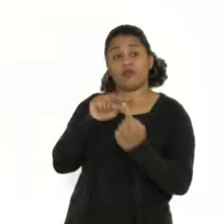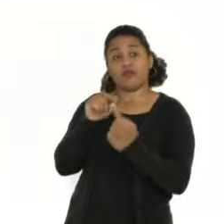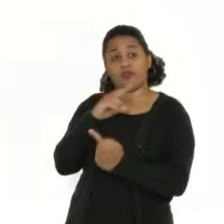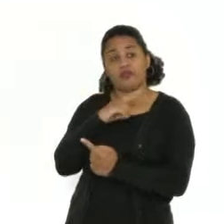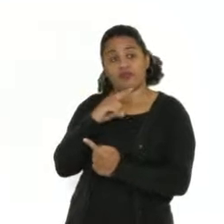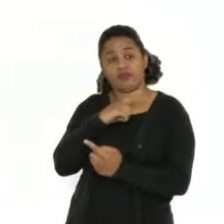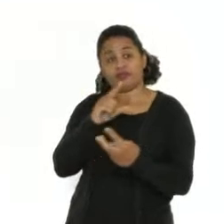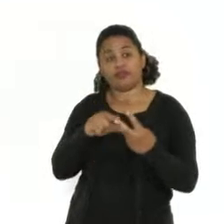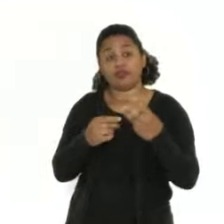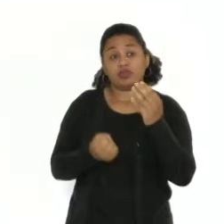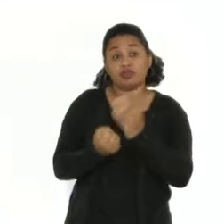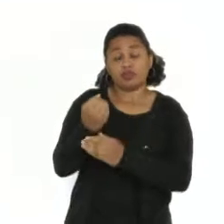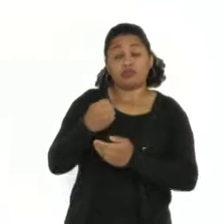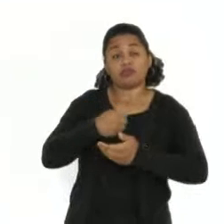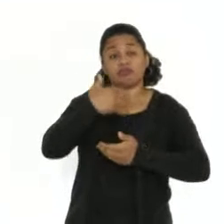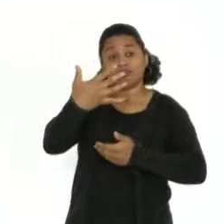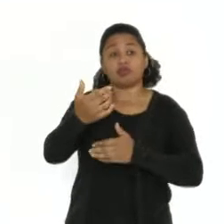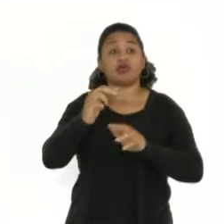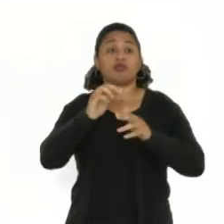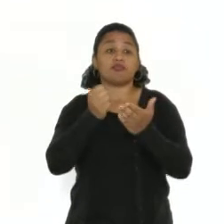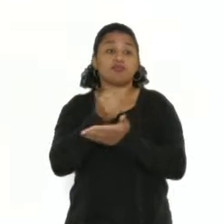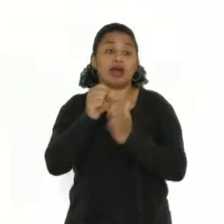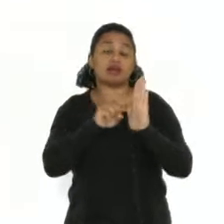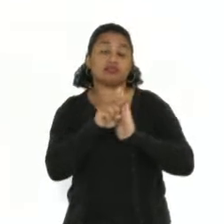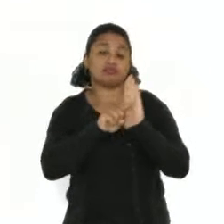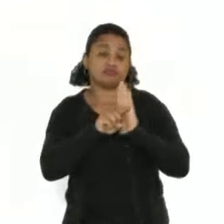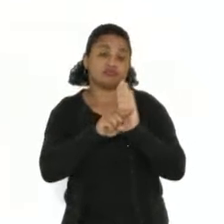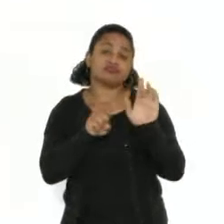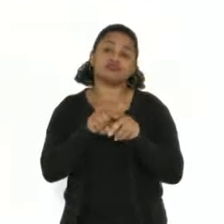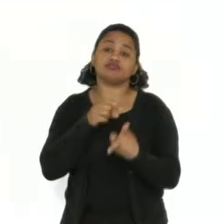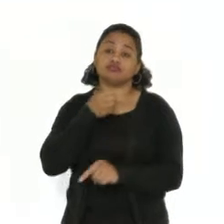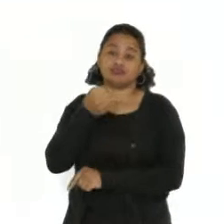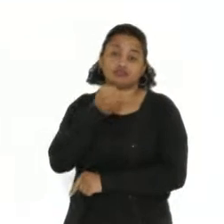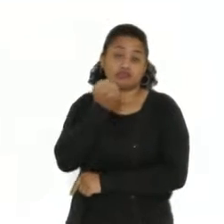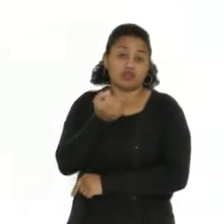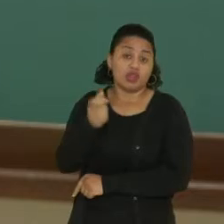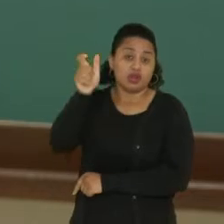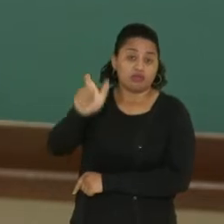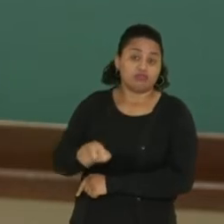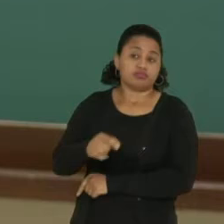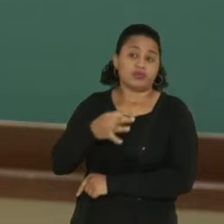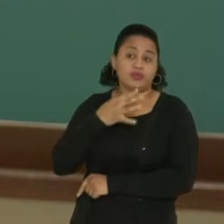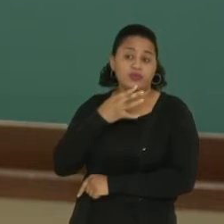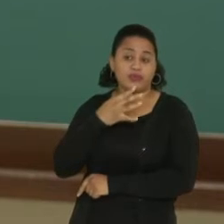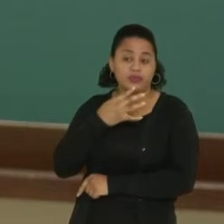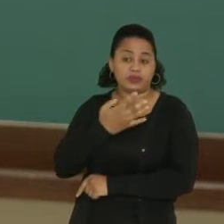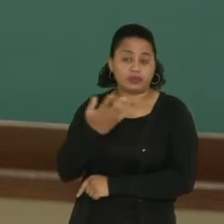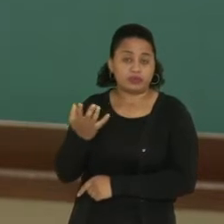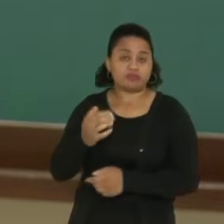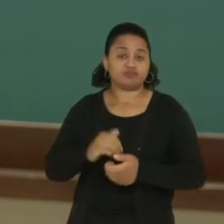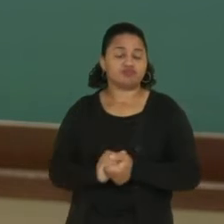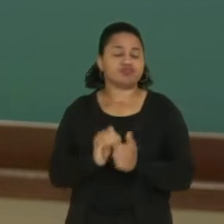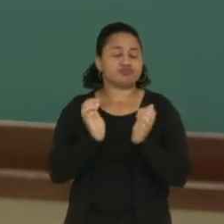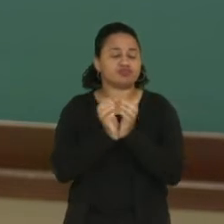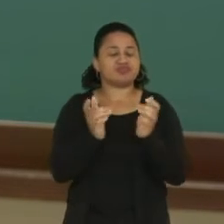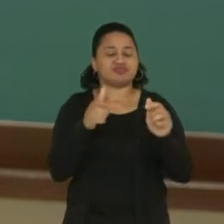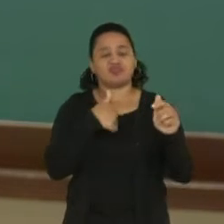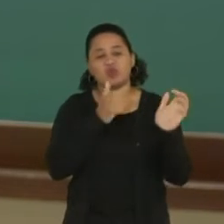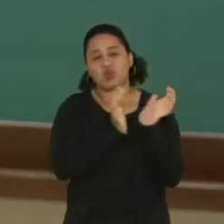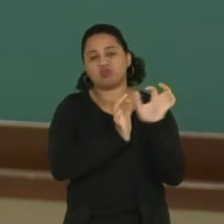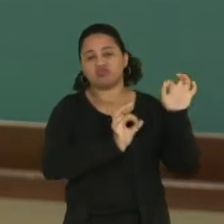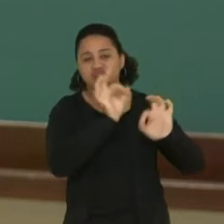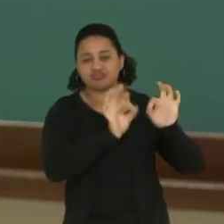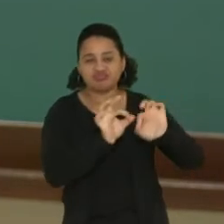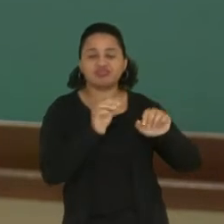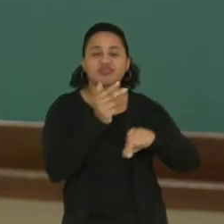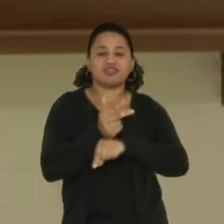Produzir biografias a partir de pesquisas e entrevistas com pessoas conhecidas. Conosco aqui no estúdio, além da nossa